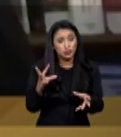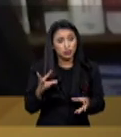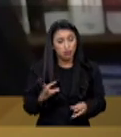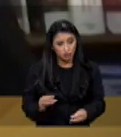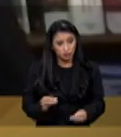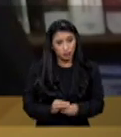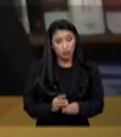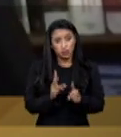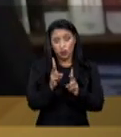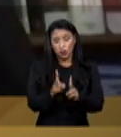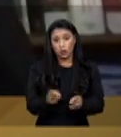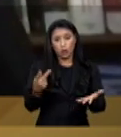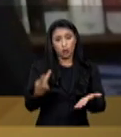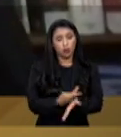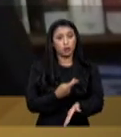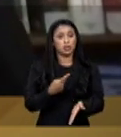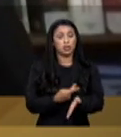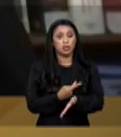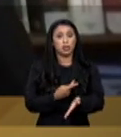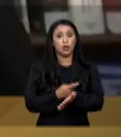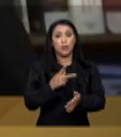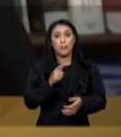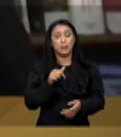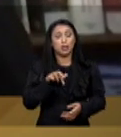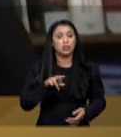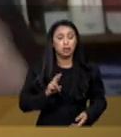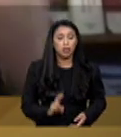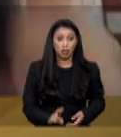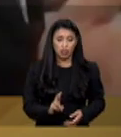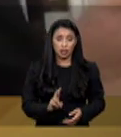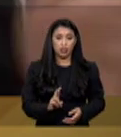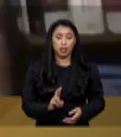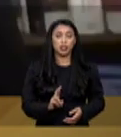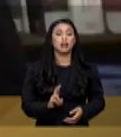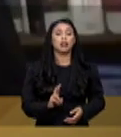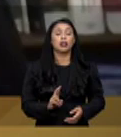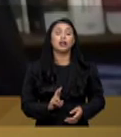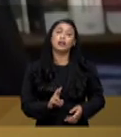mesma forma como fez o eminente procurador Humberto Jaques, também